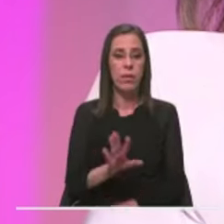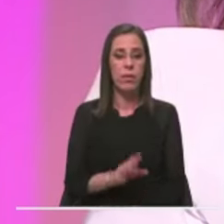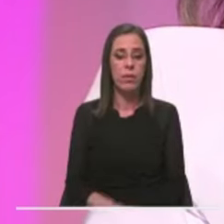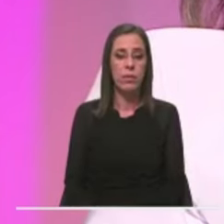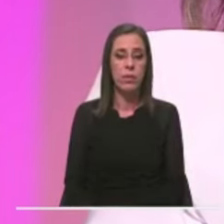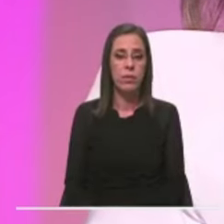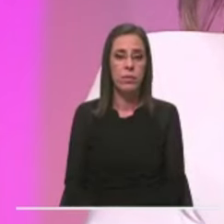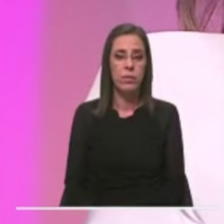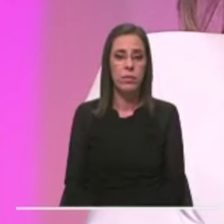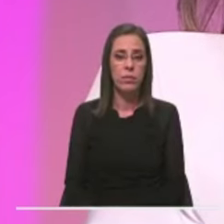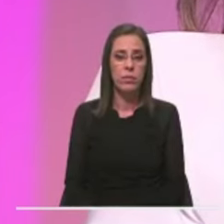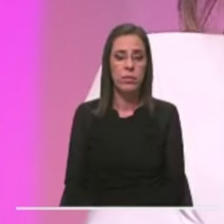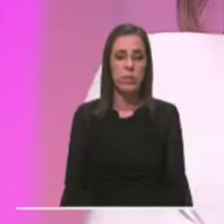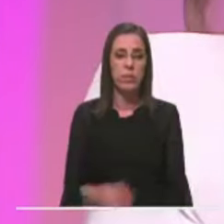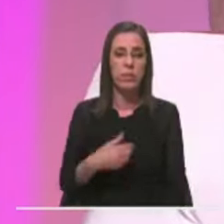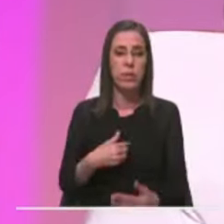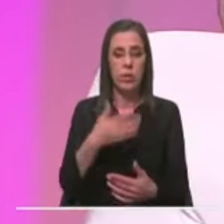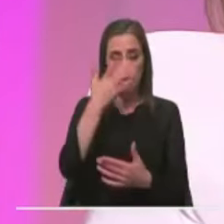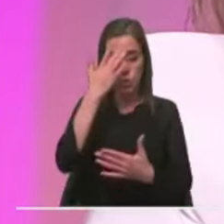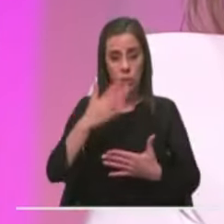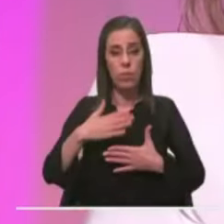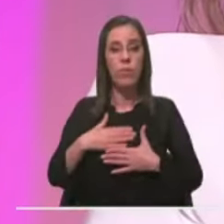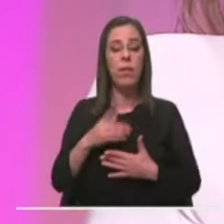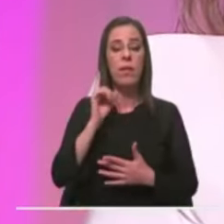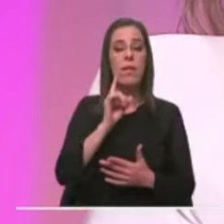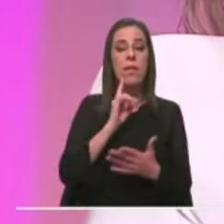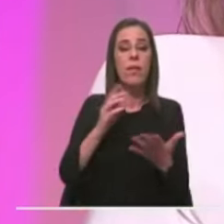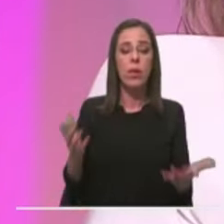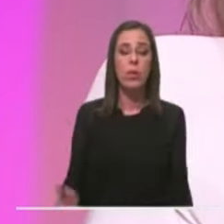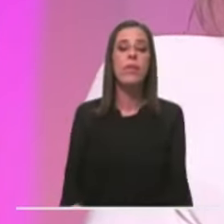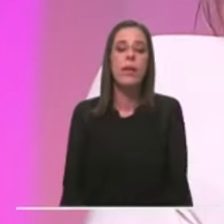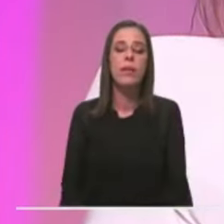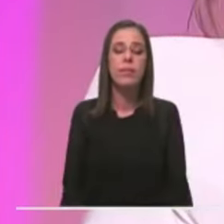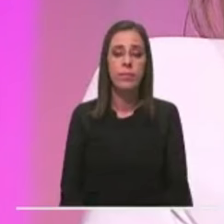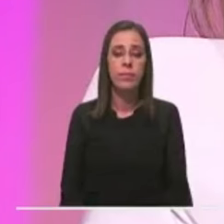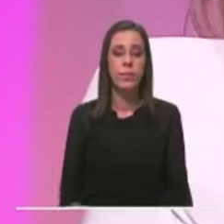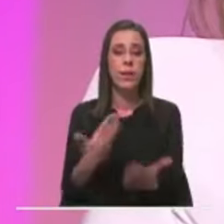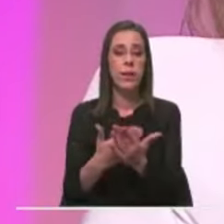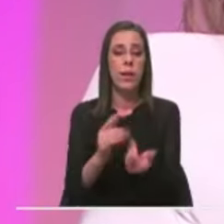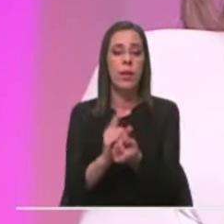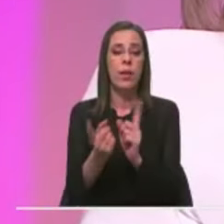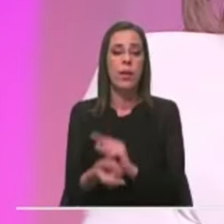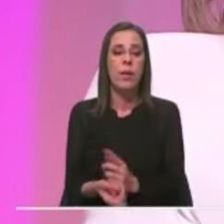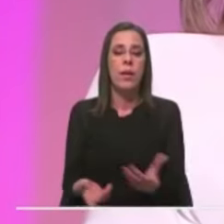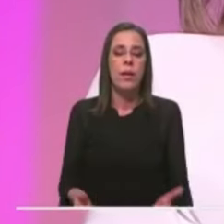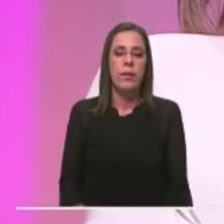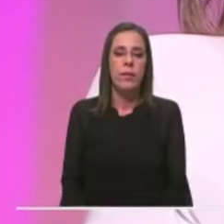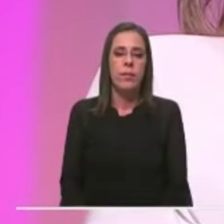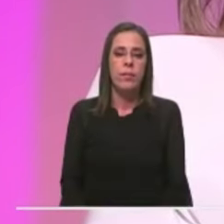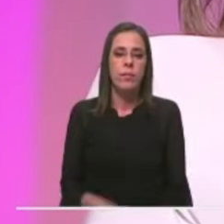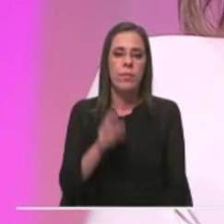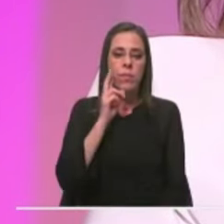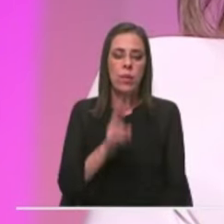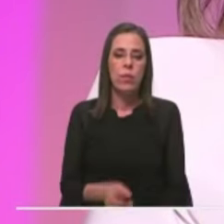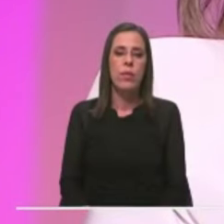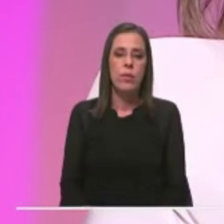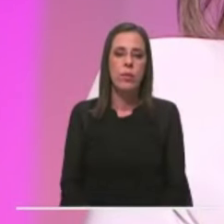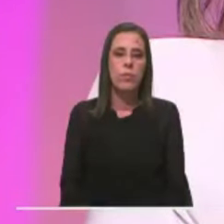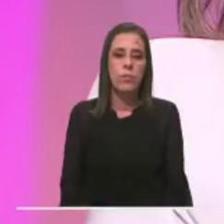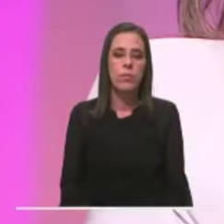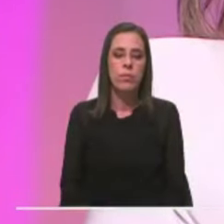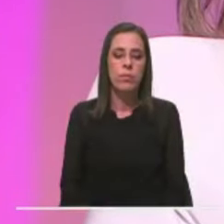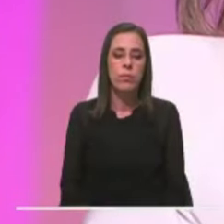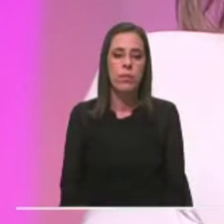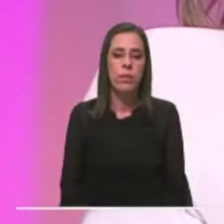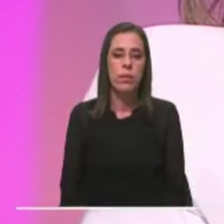Méia eu no meu ponto de vista Claro vale o que vale não é at a prova do contrário eh eu vejo sim